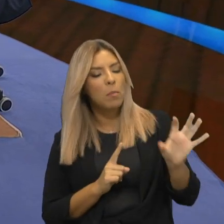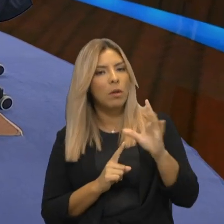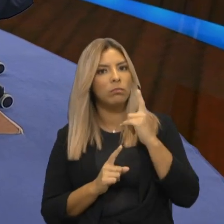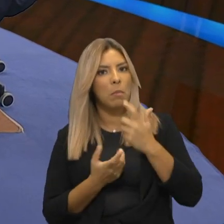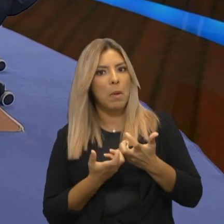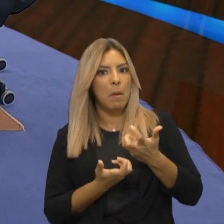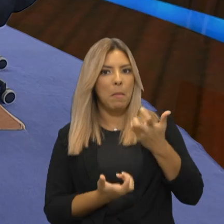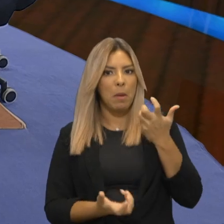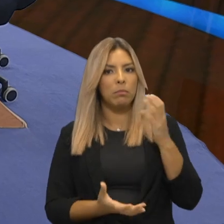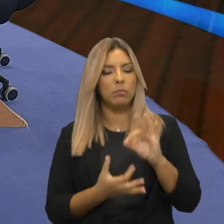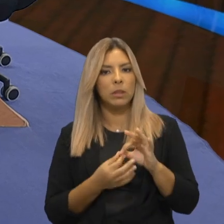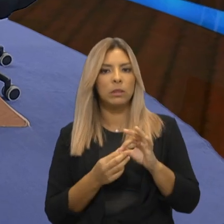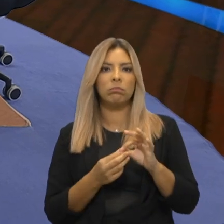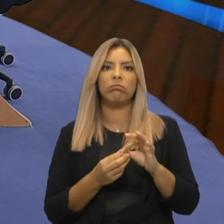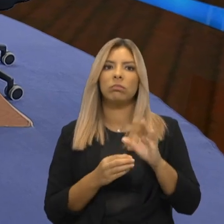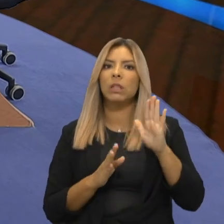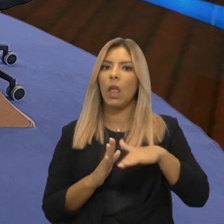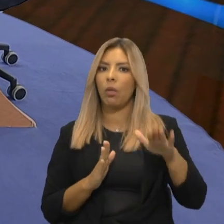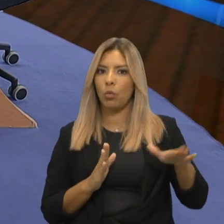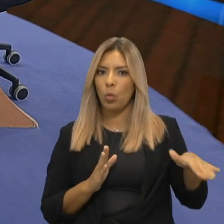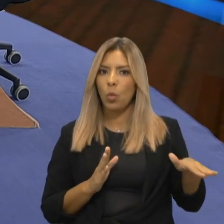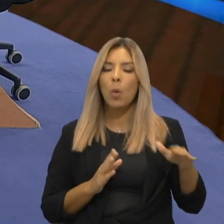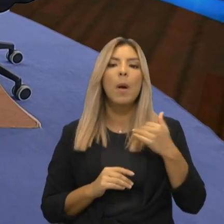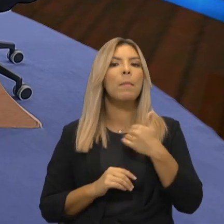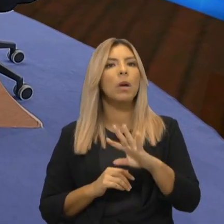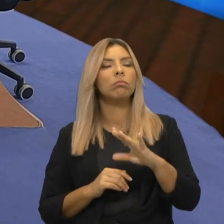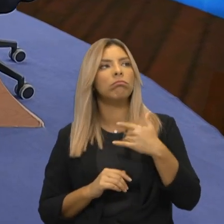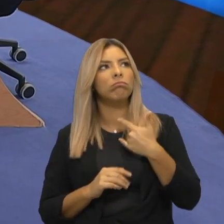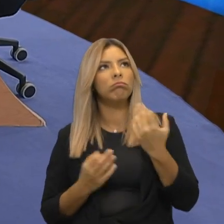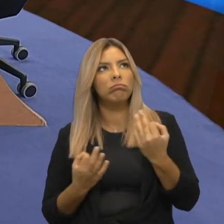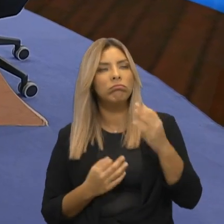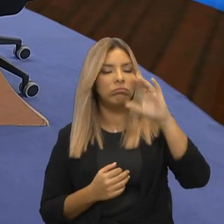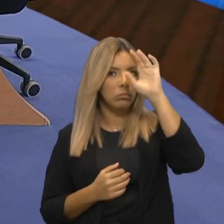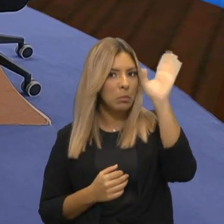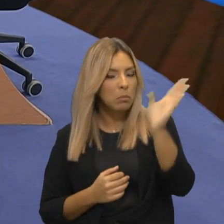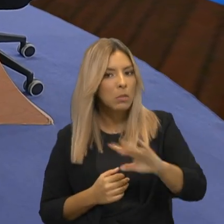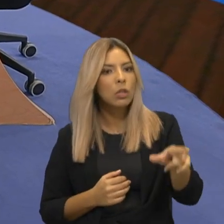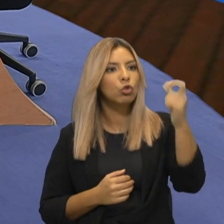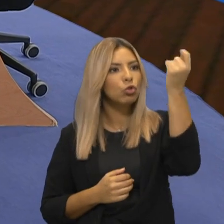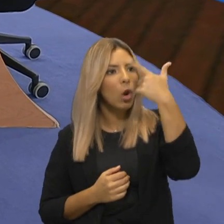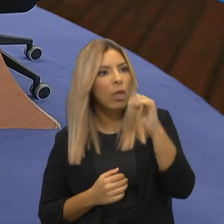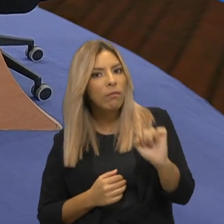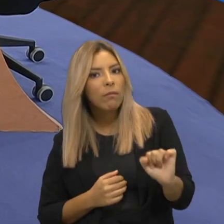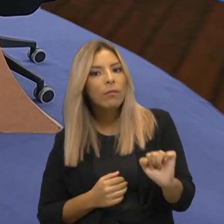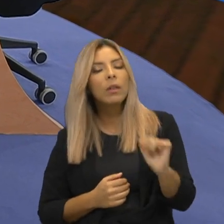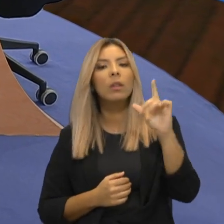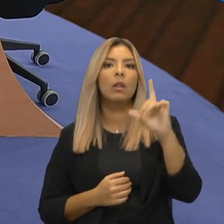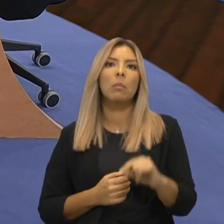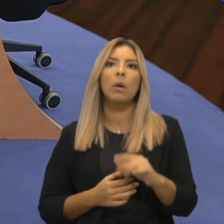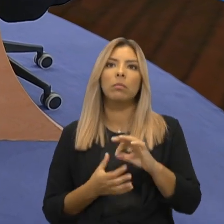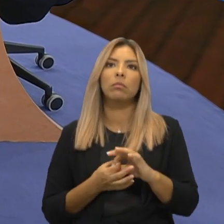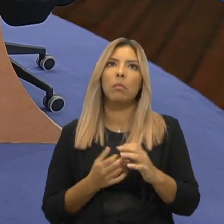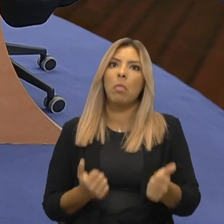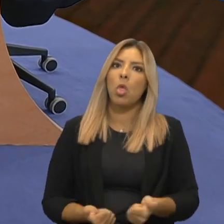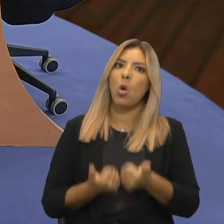para conhecer aquilo que foi a sua história, os contextos em que a Congregação, melhor dizendo,